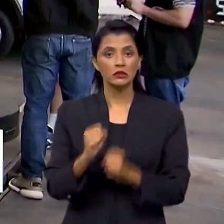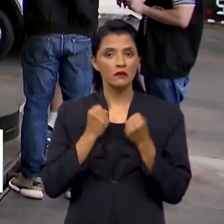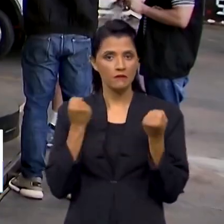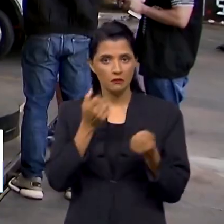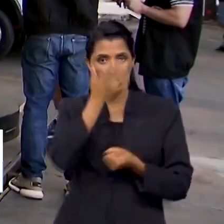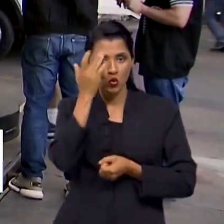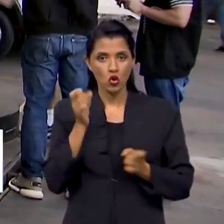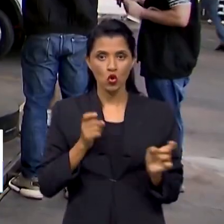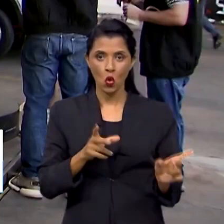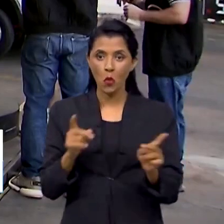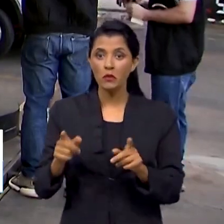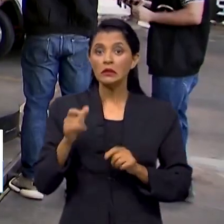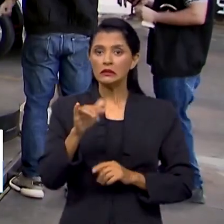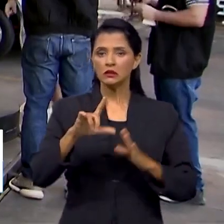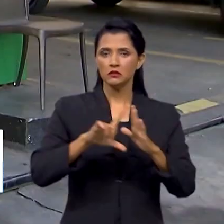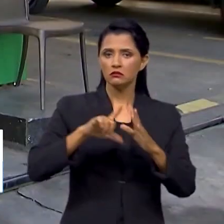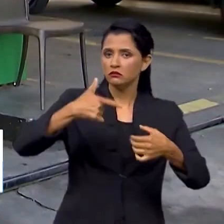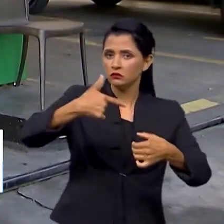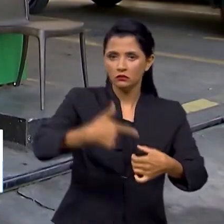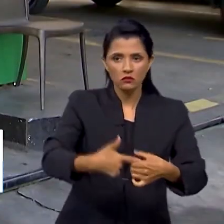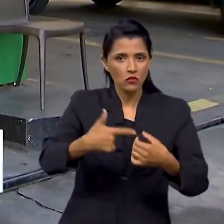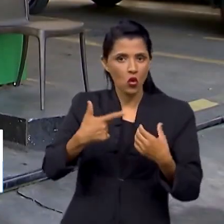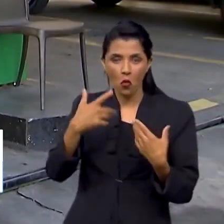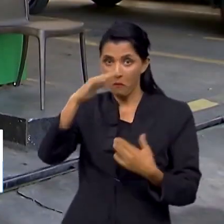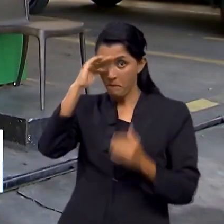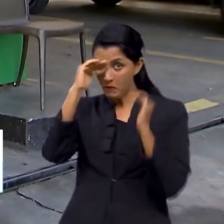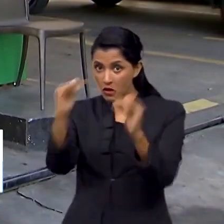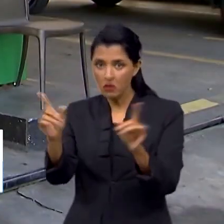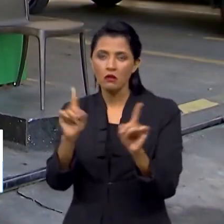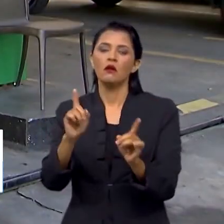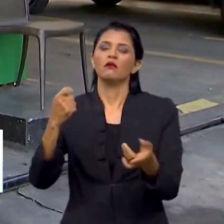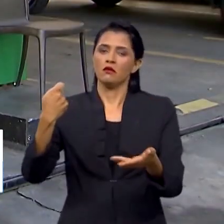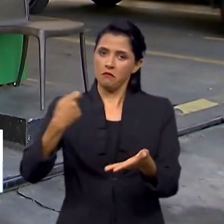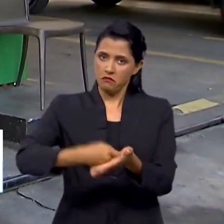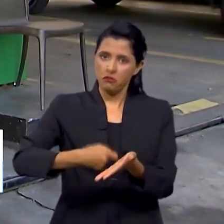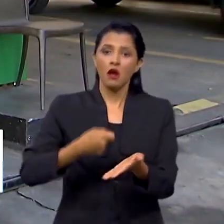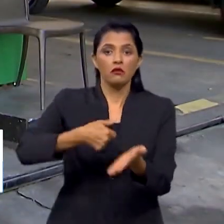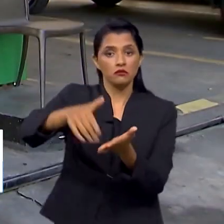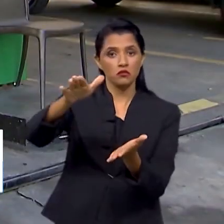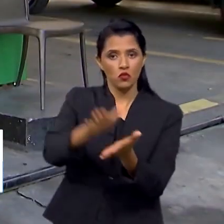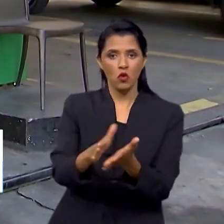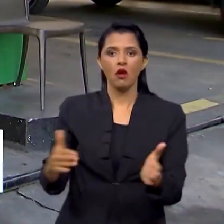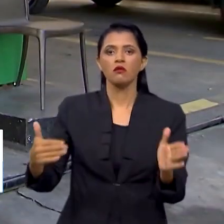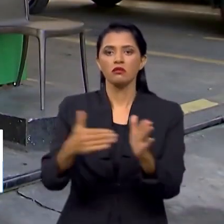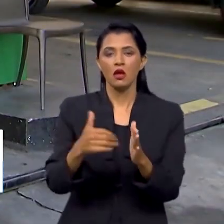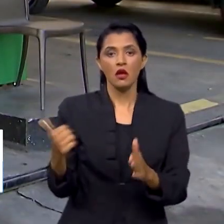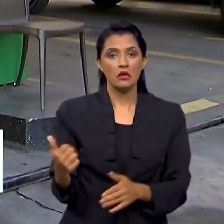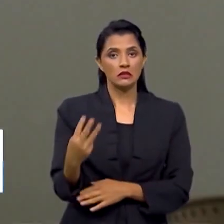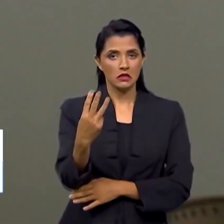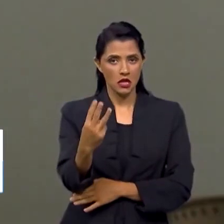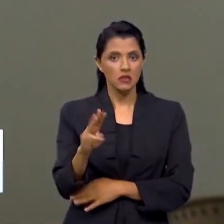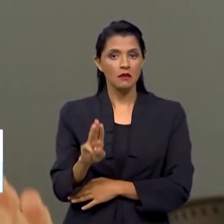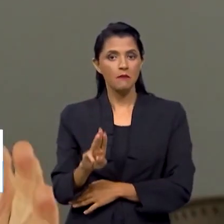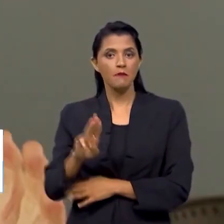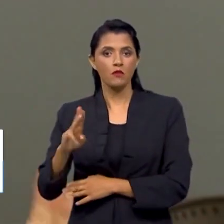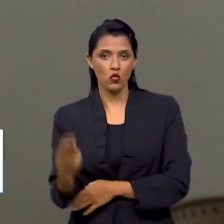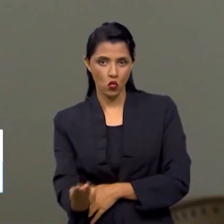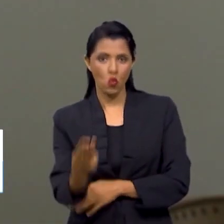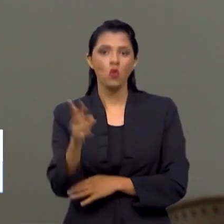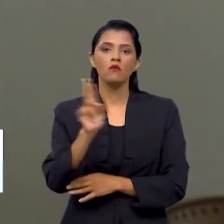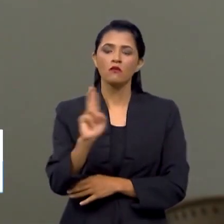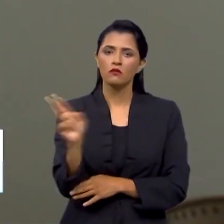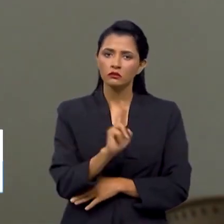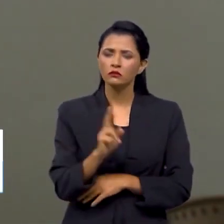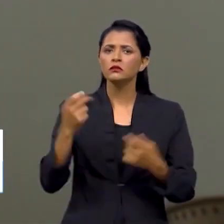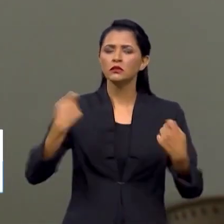não cumpra a determinação, pode ter que pagar multa de até 13 milhões de reais. Tem que ter uma placa informativa,